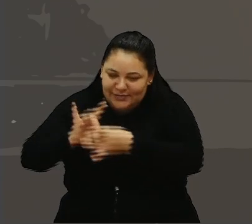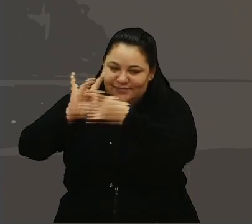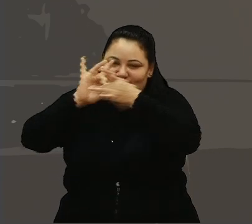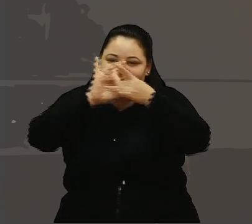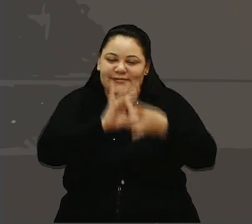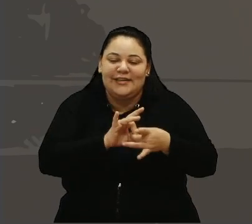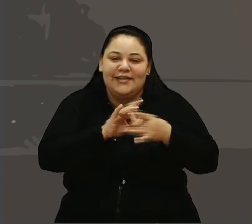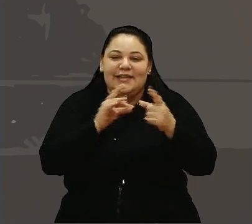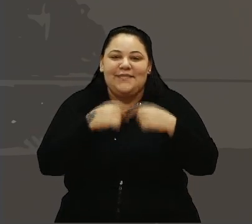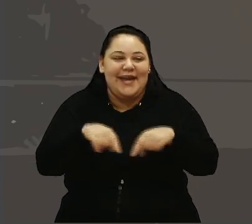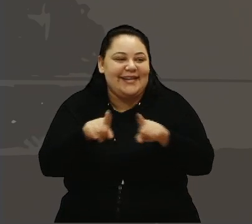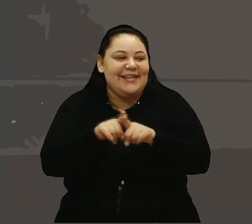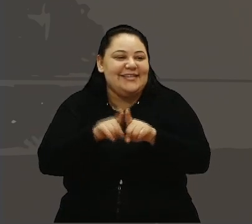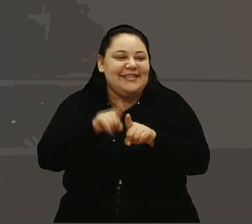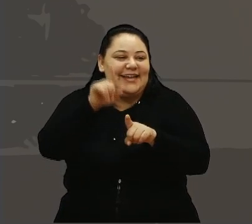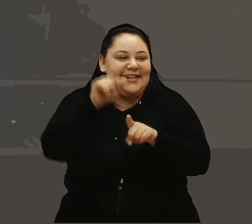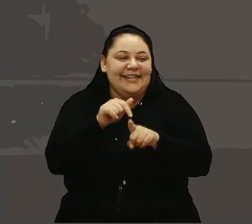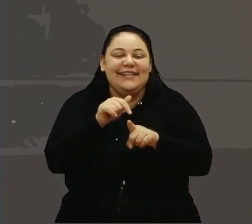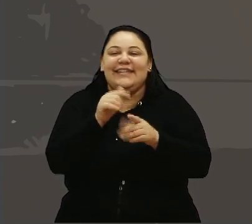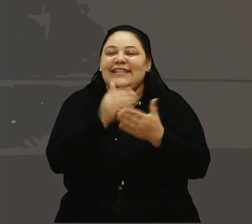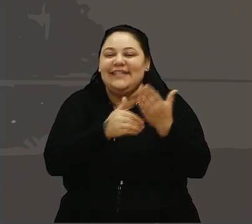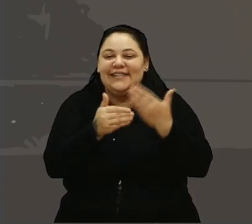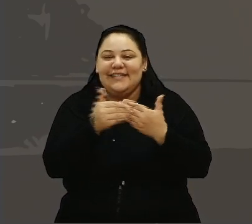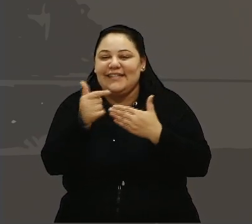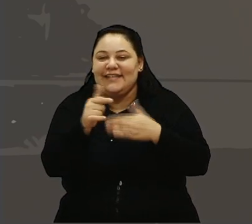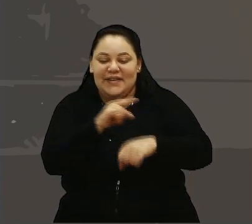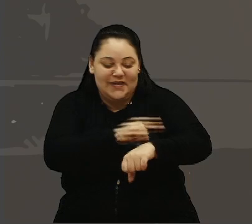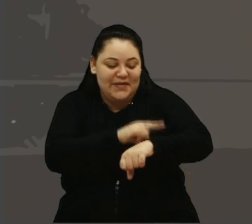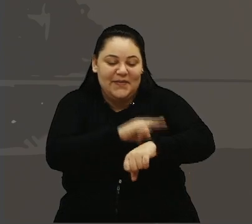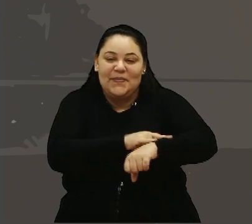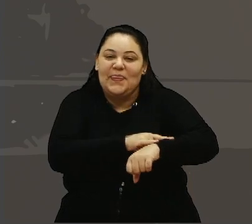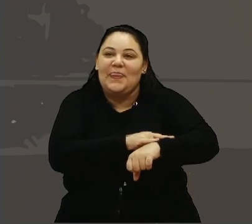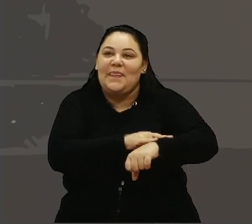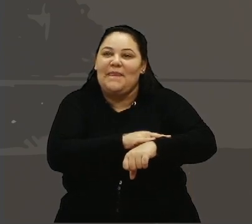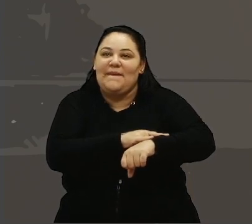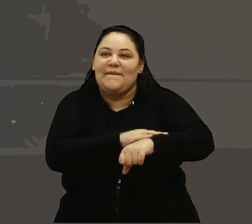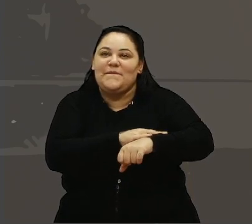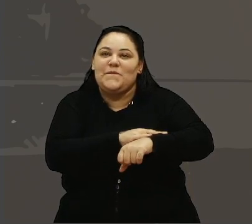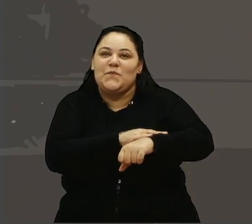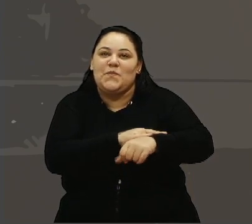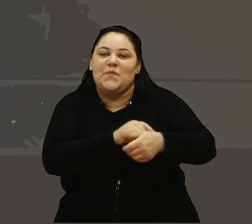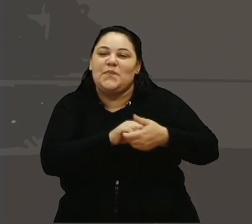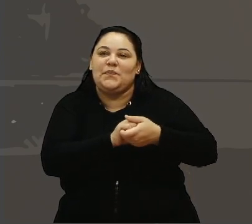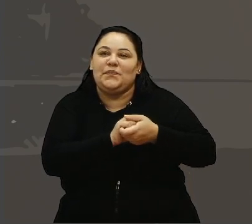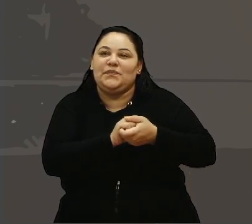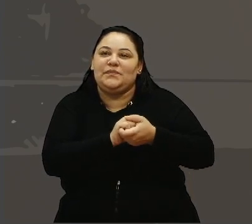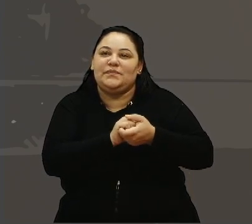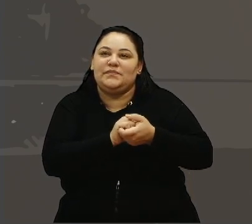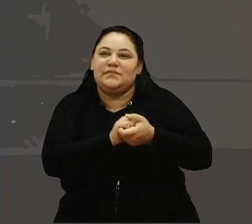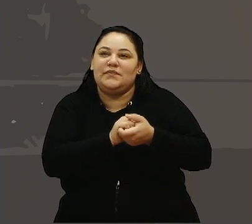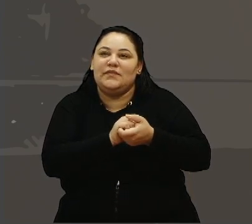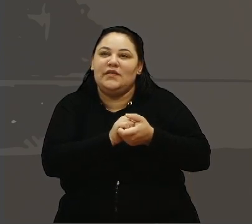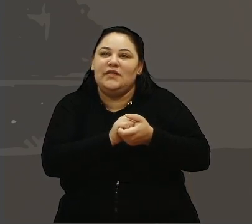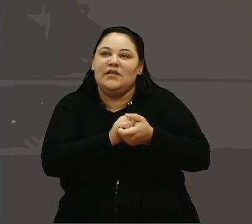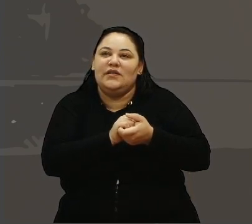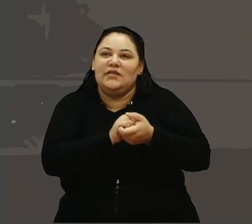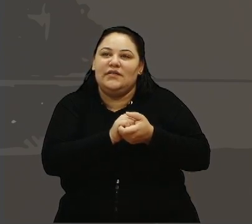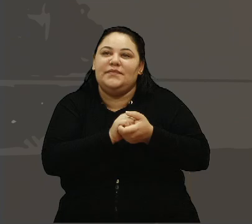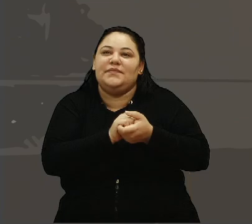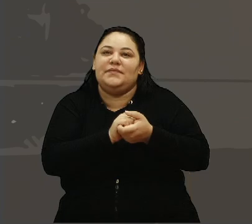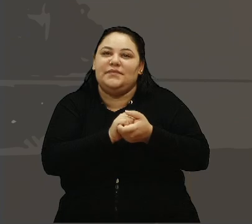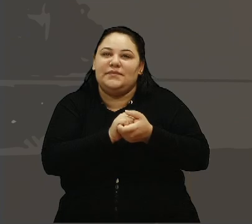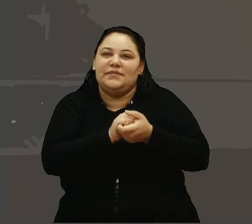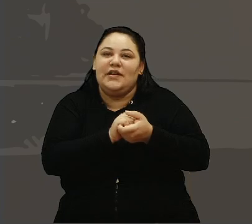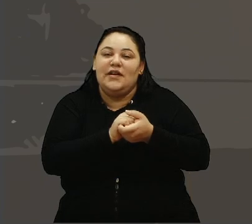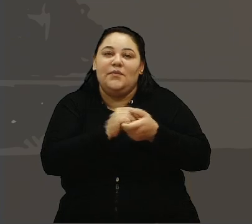Quero mostrar também as escadas, onde é o local que acontece a maior parte das atividades, que é lá em cima.